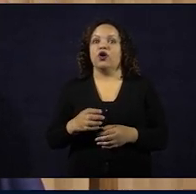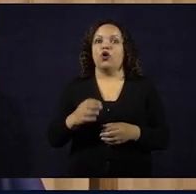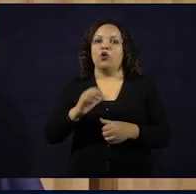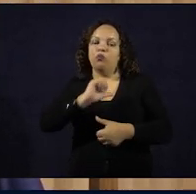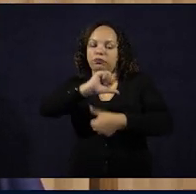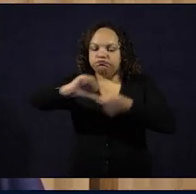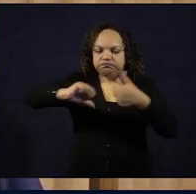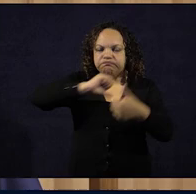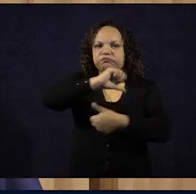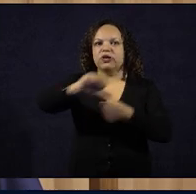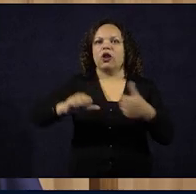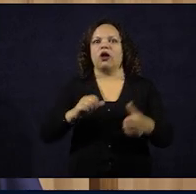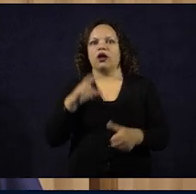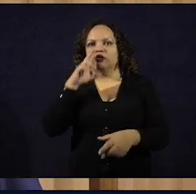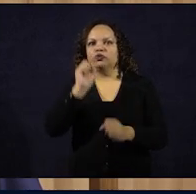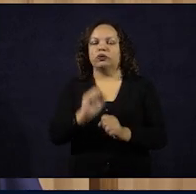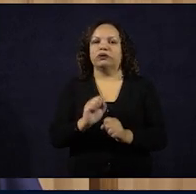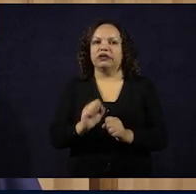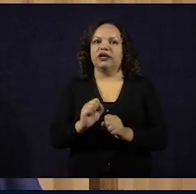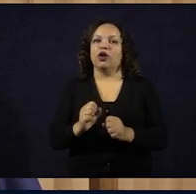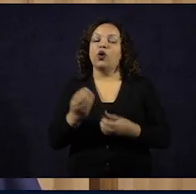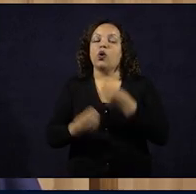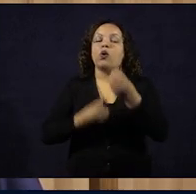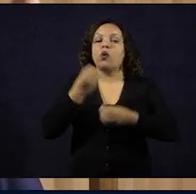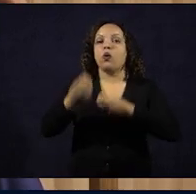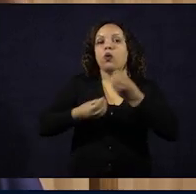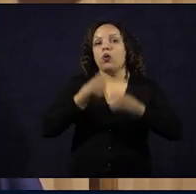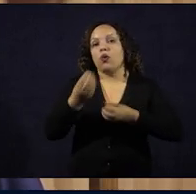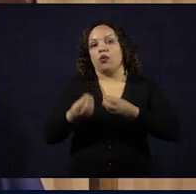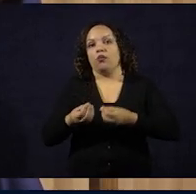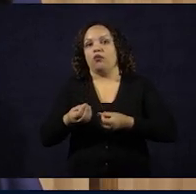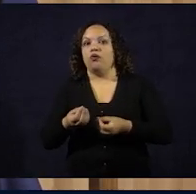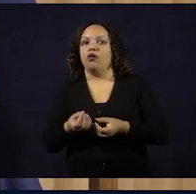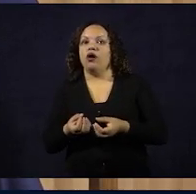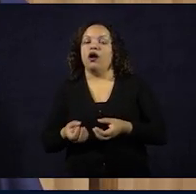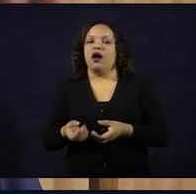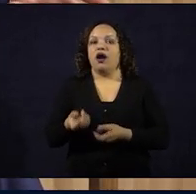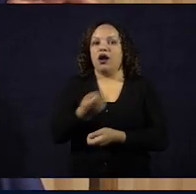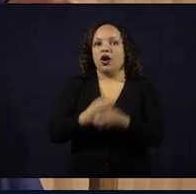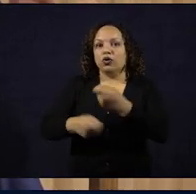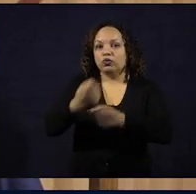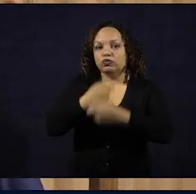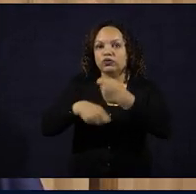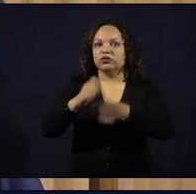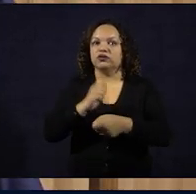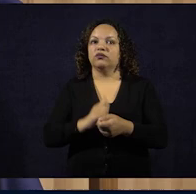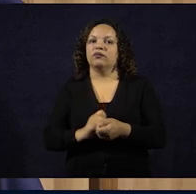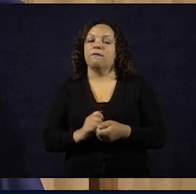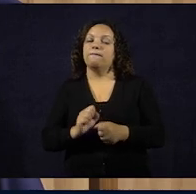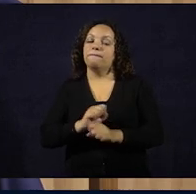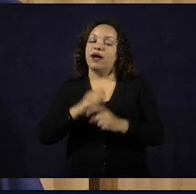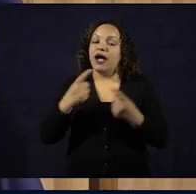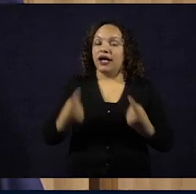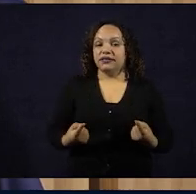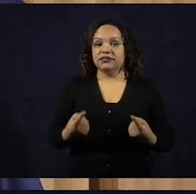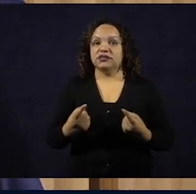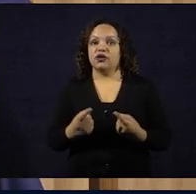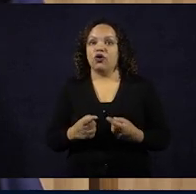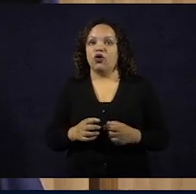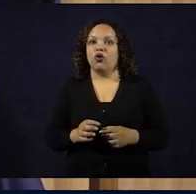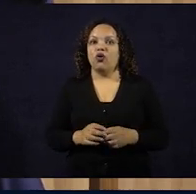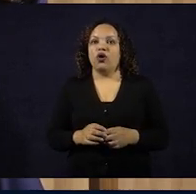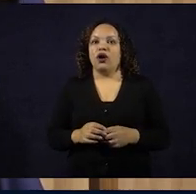como é que vai ser a condição Econômica agora o caminho natural daqui para frente de novo se